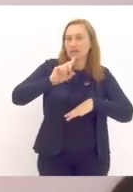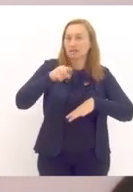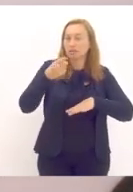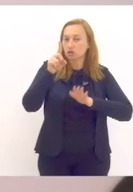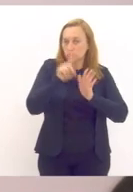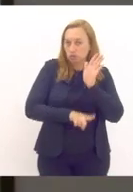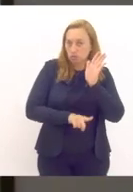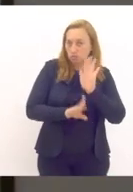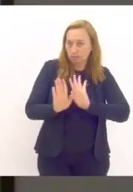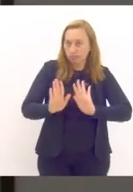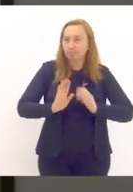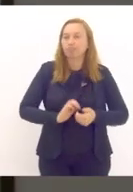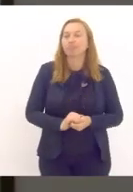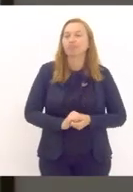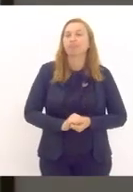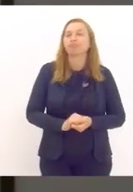diminuindo.